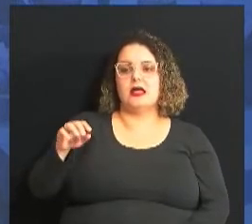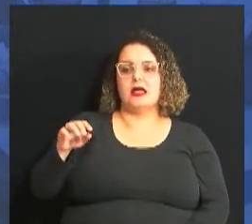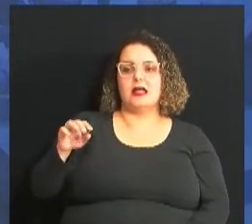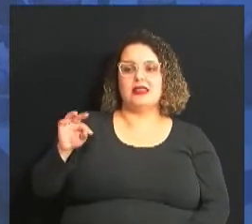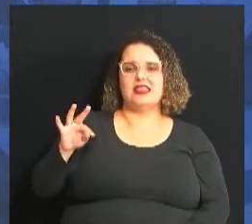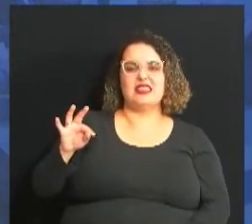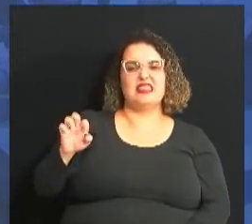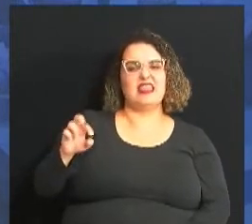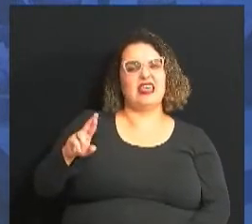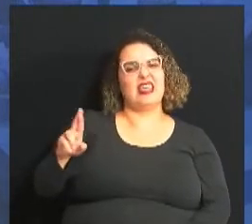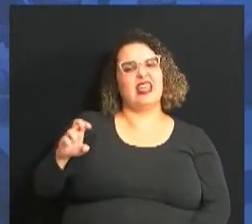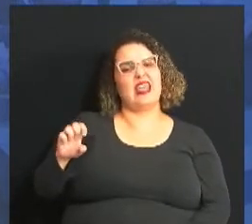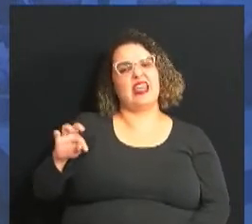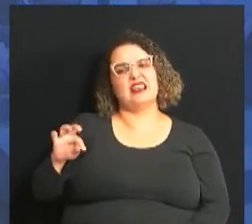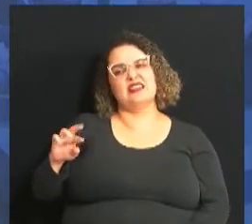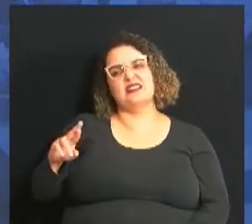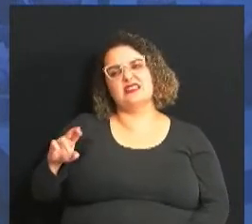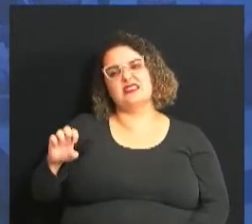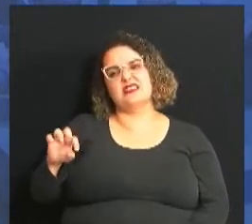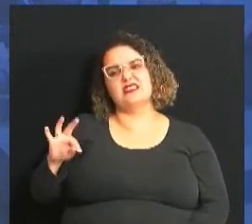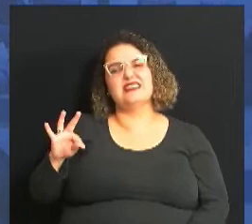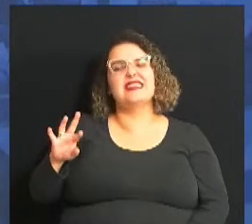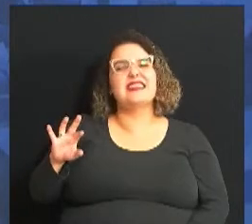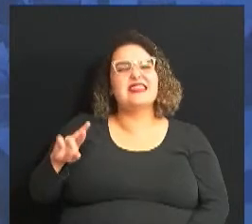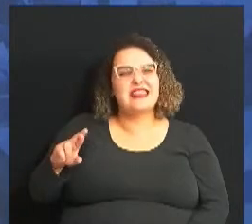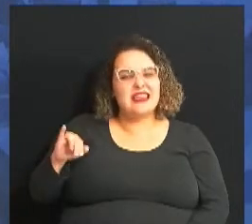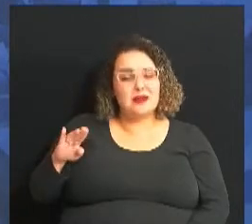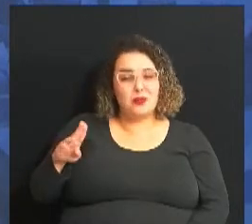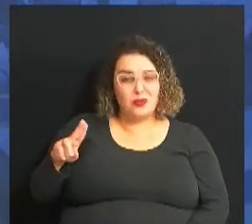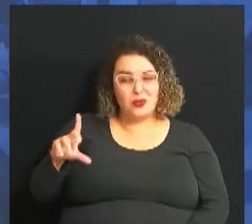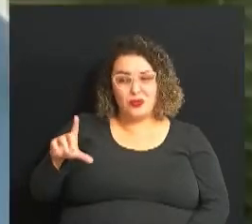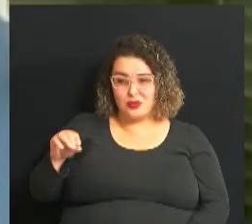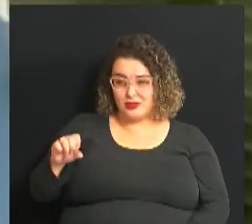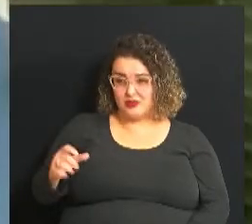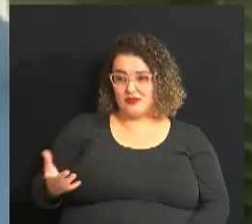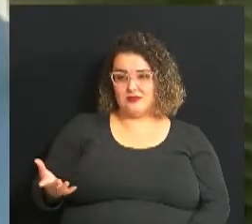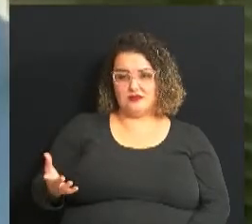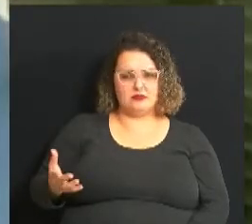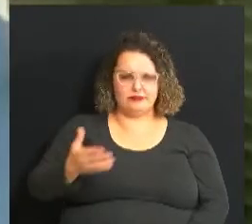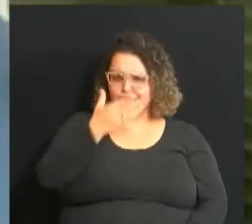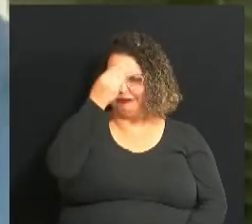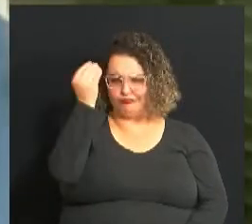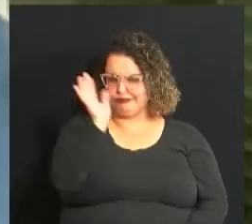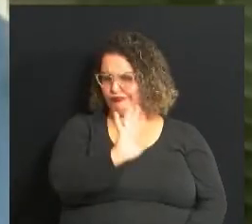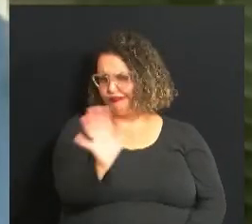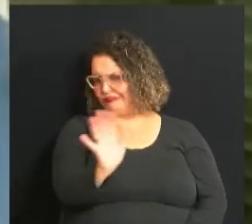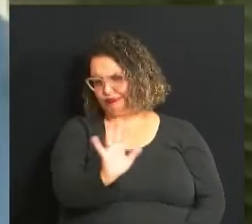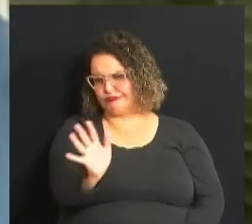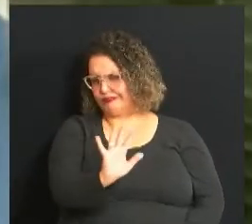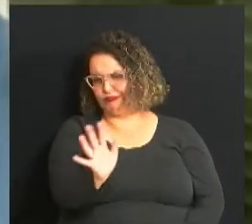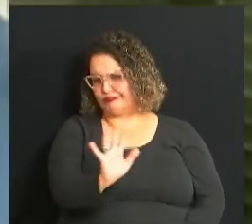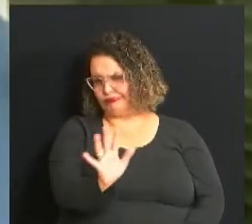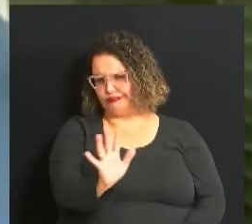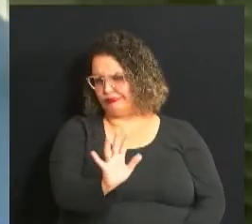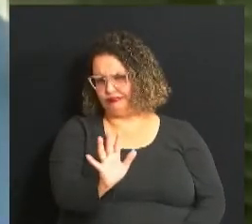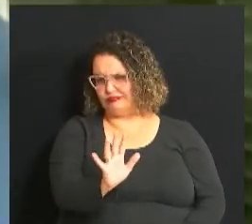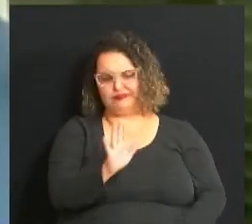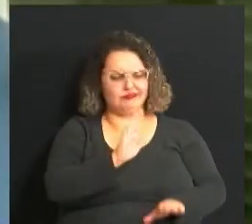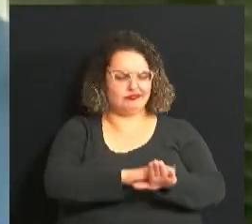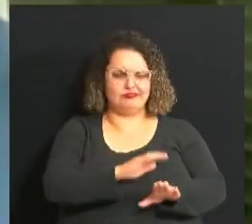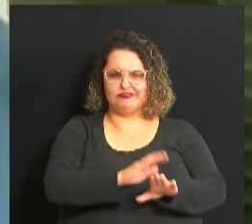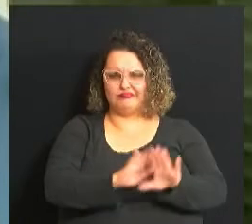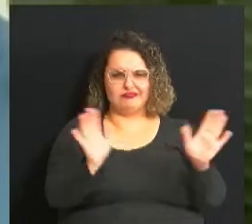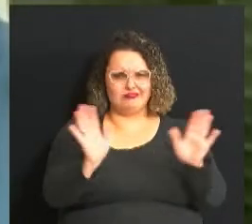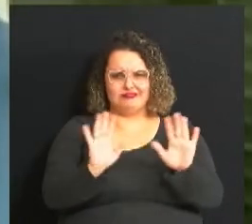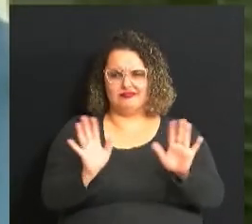funciona realmente ou não? Esqueçam disso. isso são todas as substâncias,